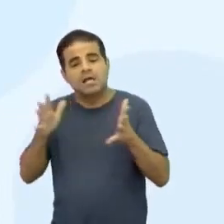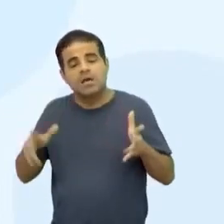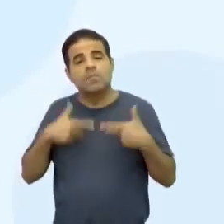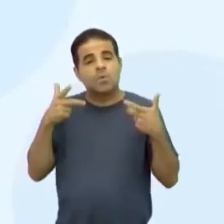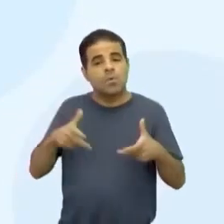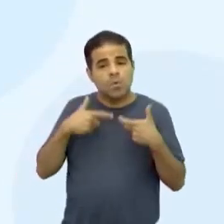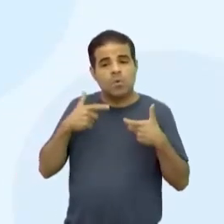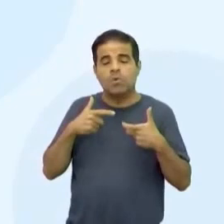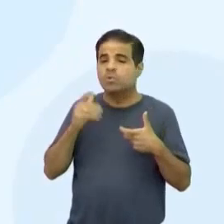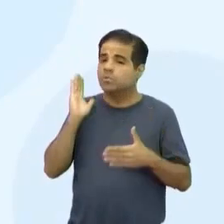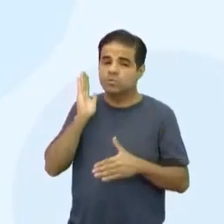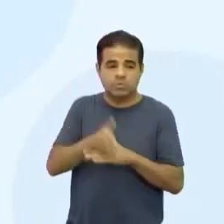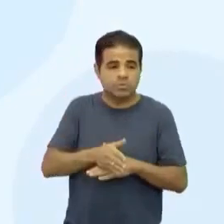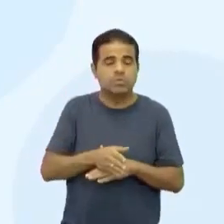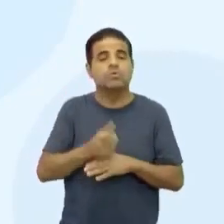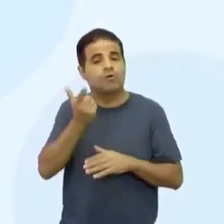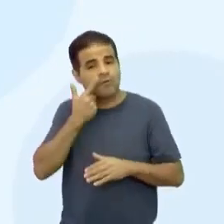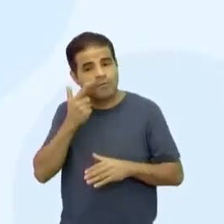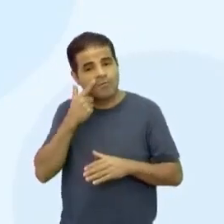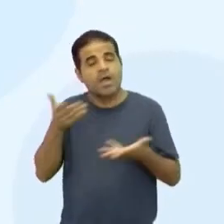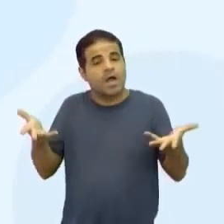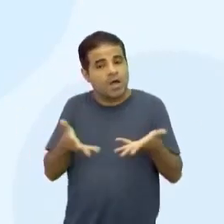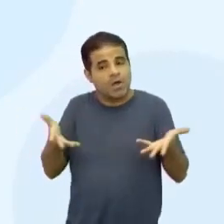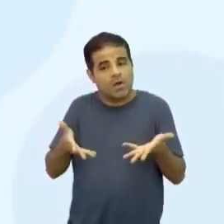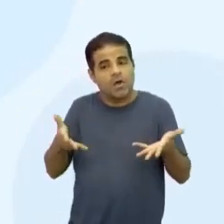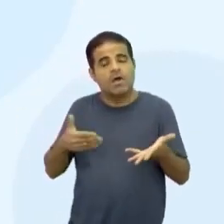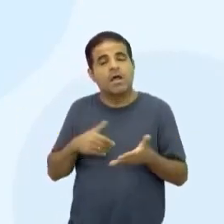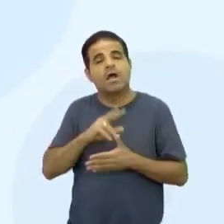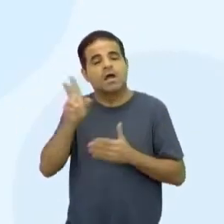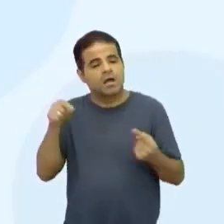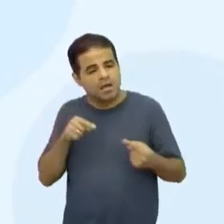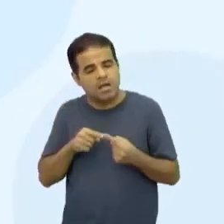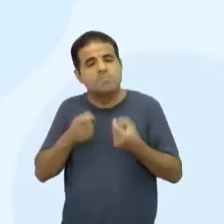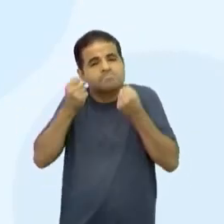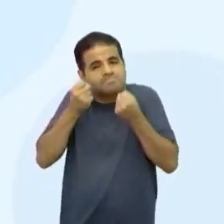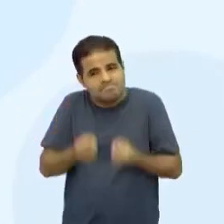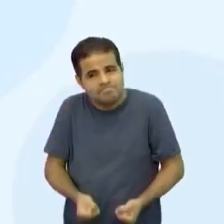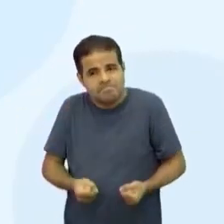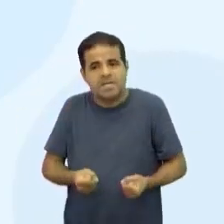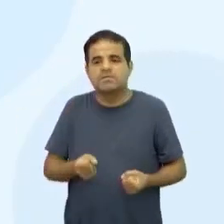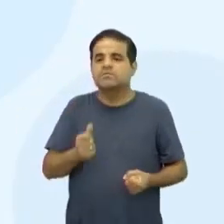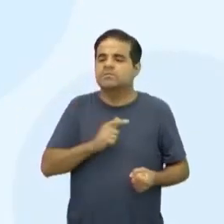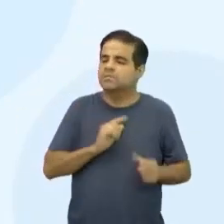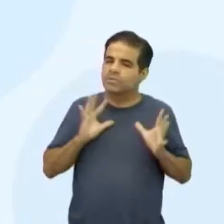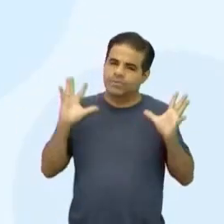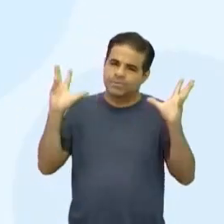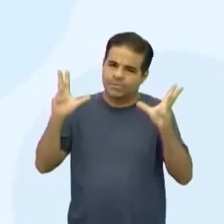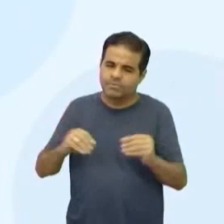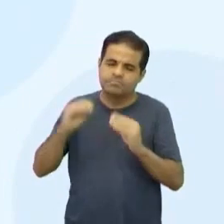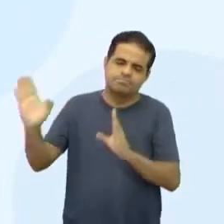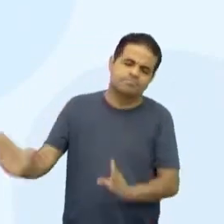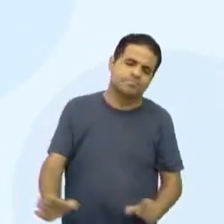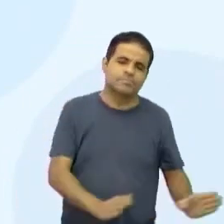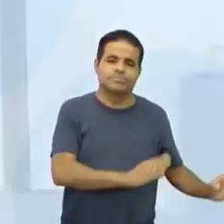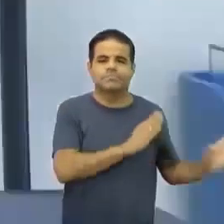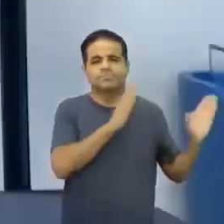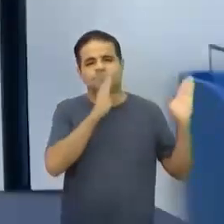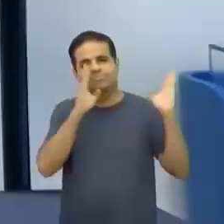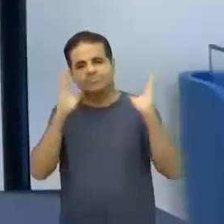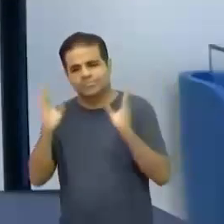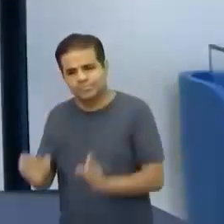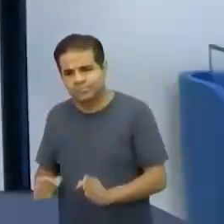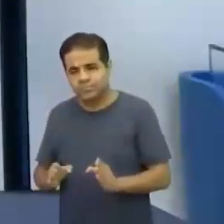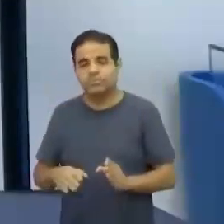consumo indireto, que nós vamos ver aqui agora, ele também tem um peso grande em toda essa situação, tá certo? Ele tem um